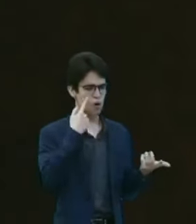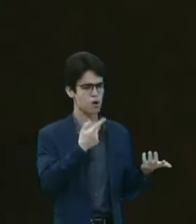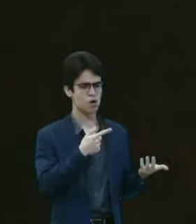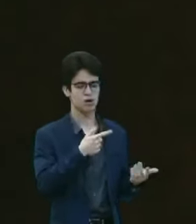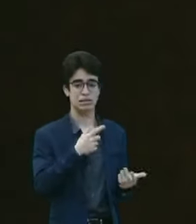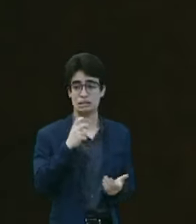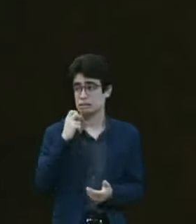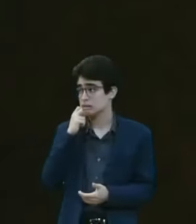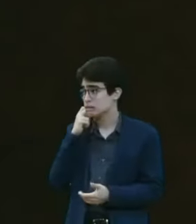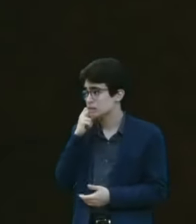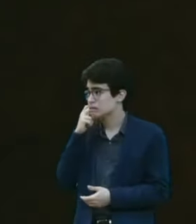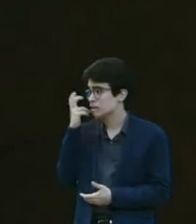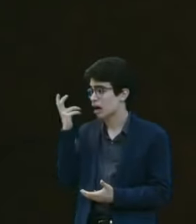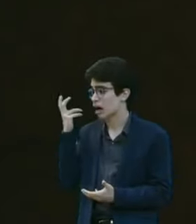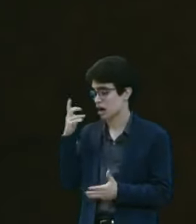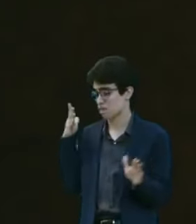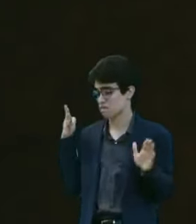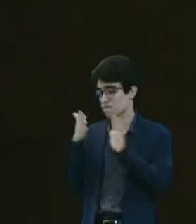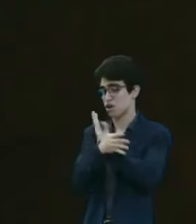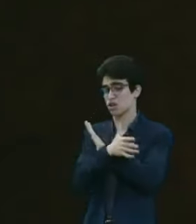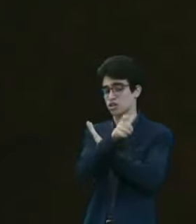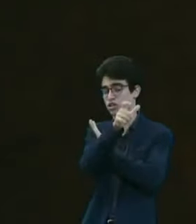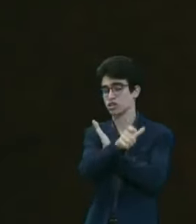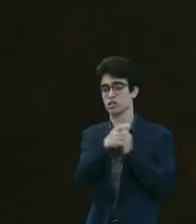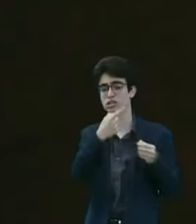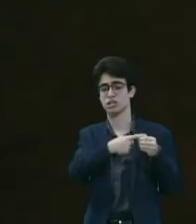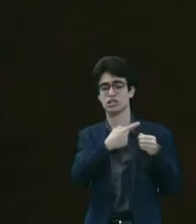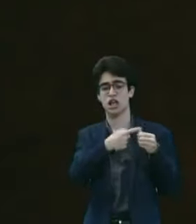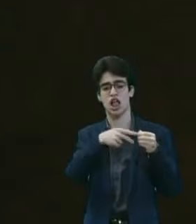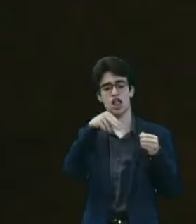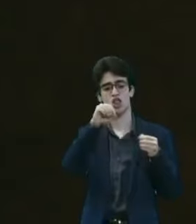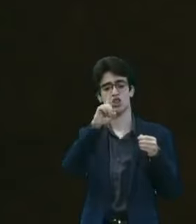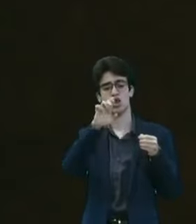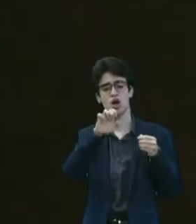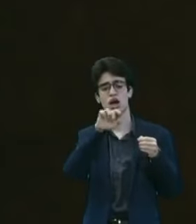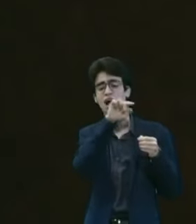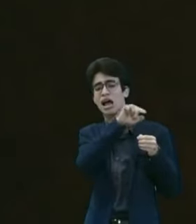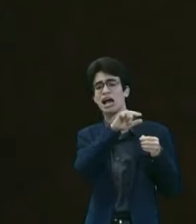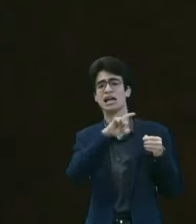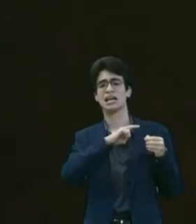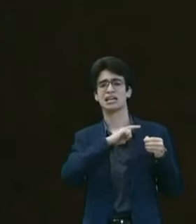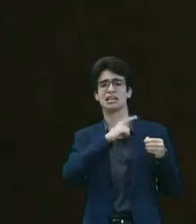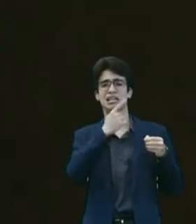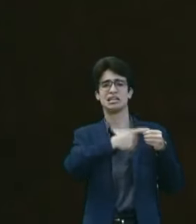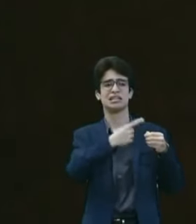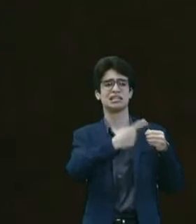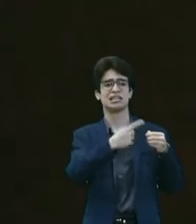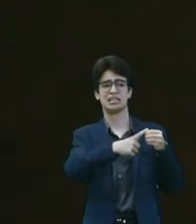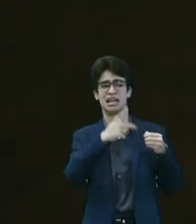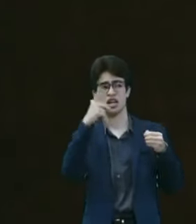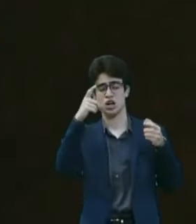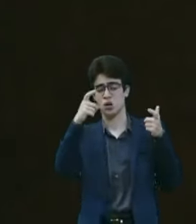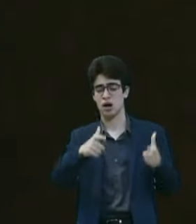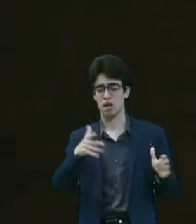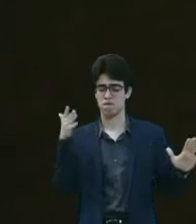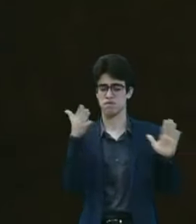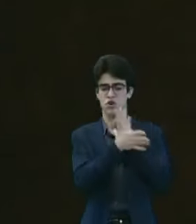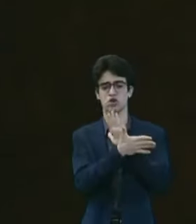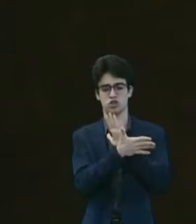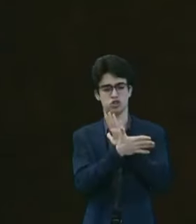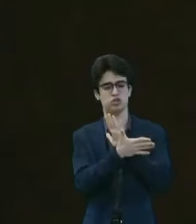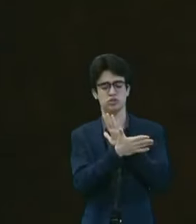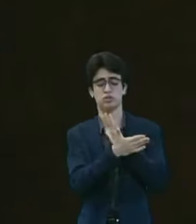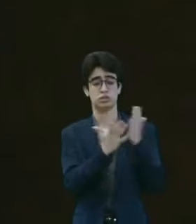e ele foge para a cidade de Nod. Nod quer dizer terra do exílio ou terra da fuga. E ali